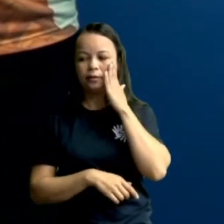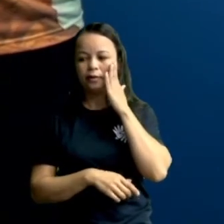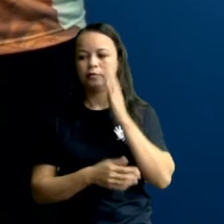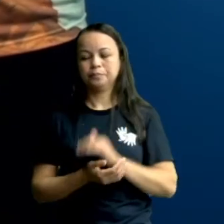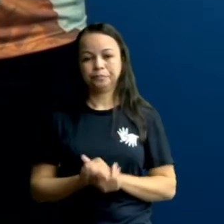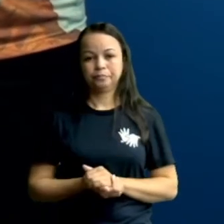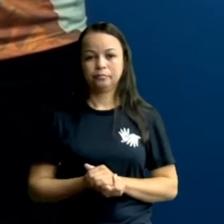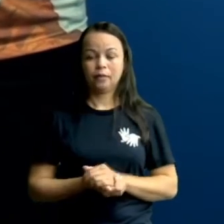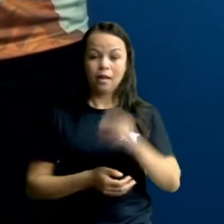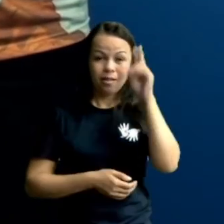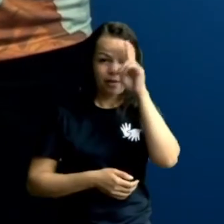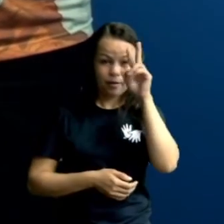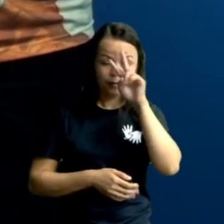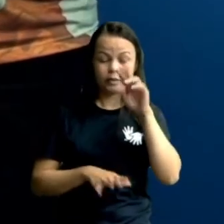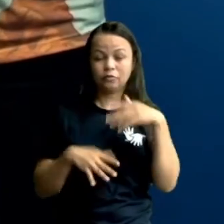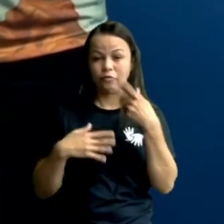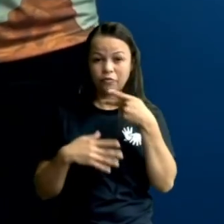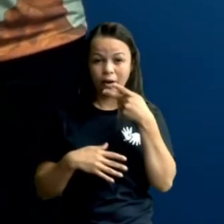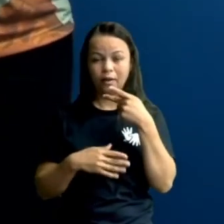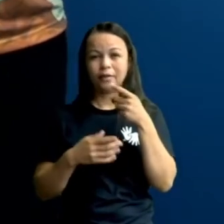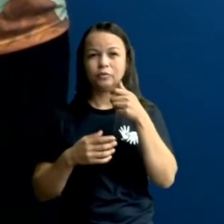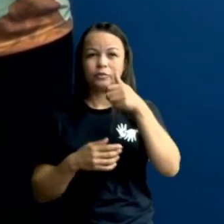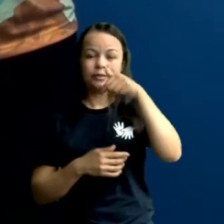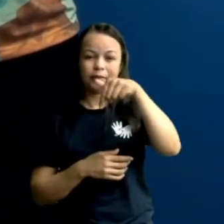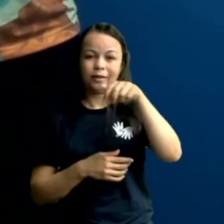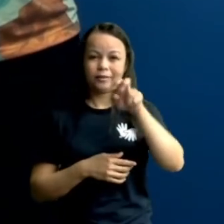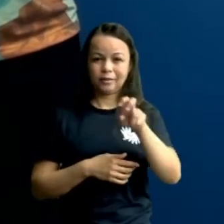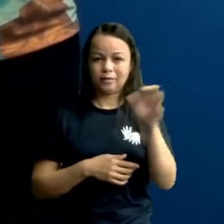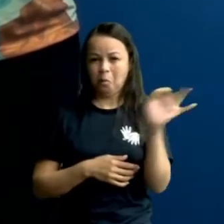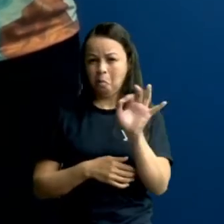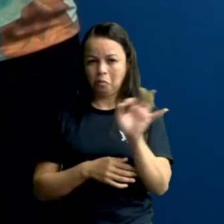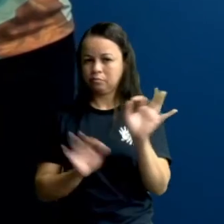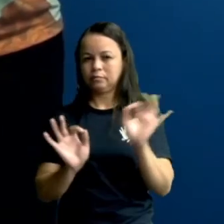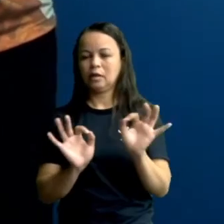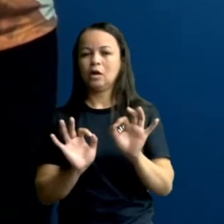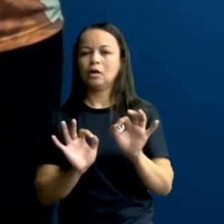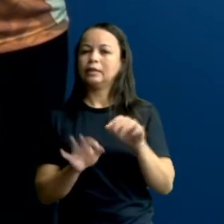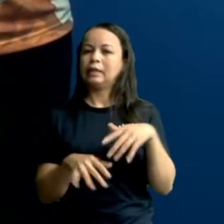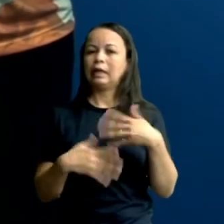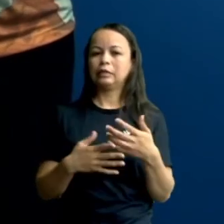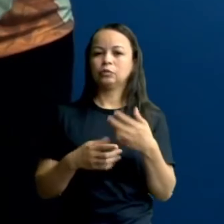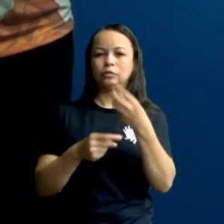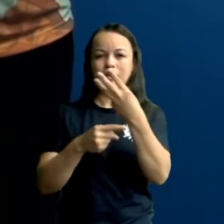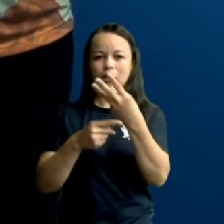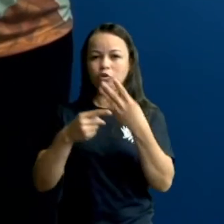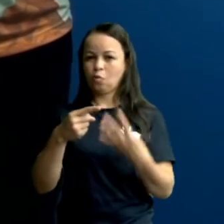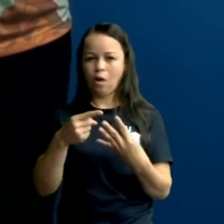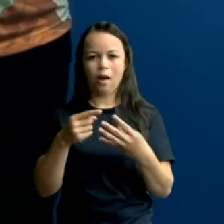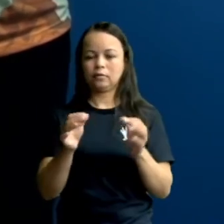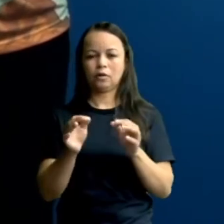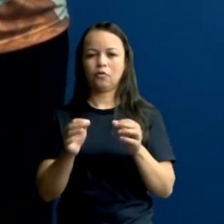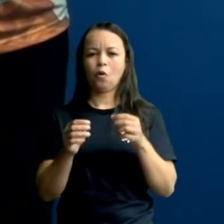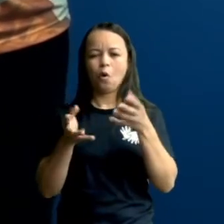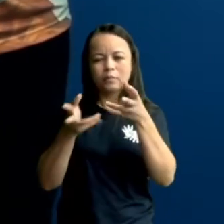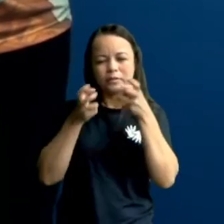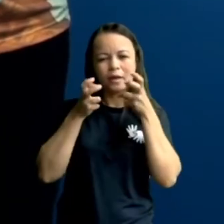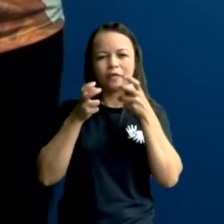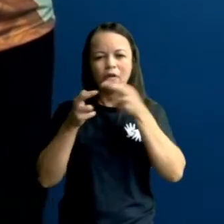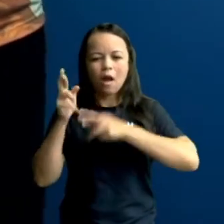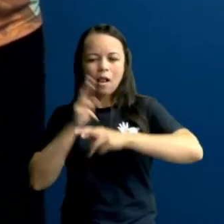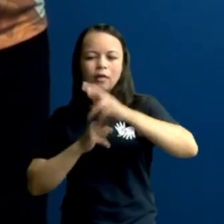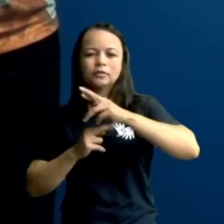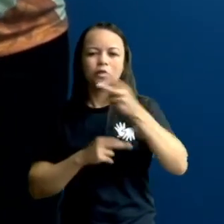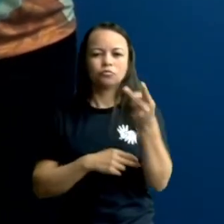Lembrando, eu não falei do 75%, eu não falei do 3/4. Vê lá a relação que os dois têm, a